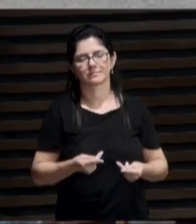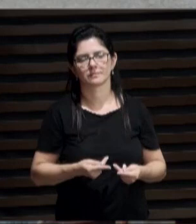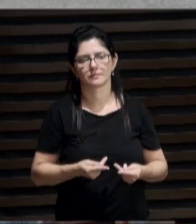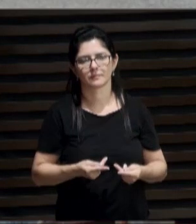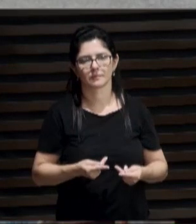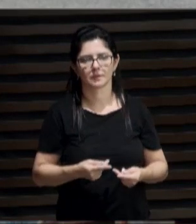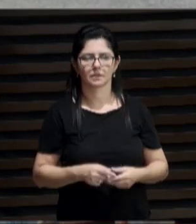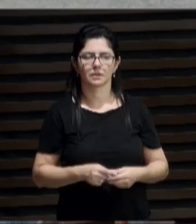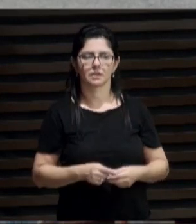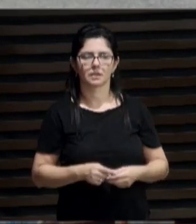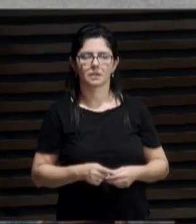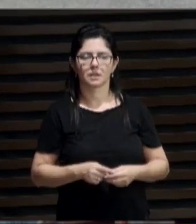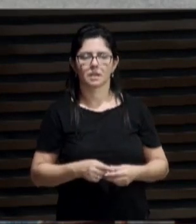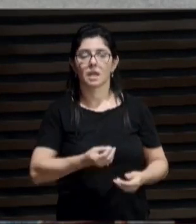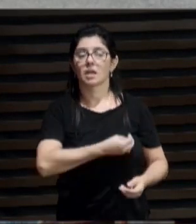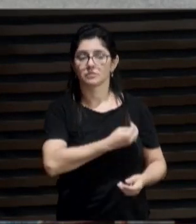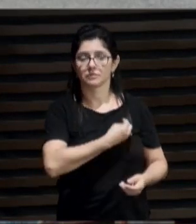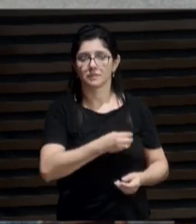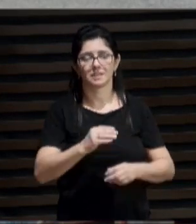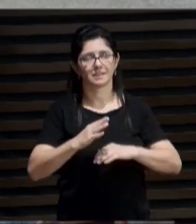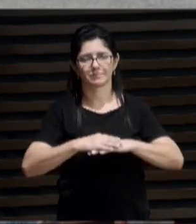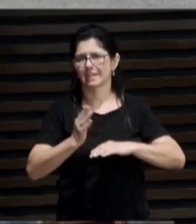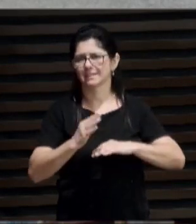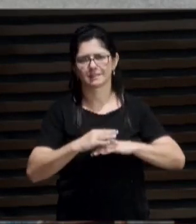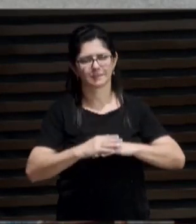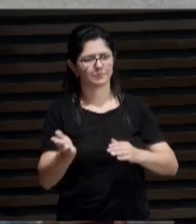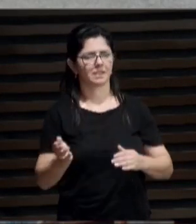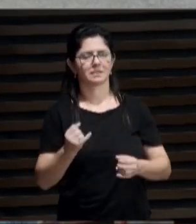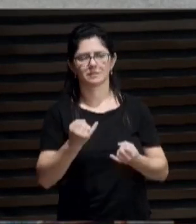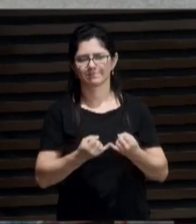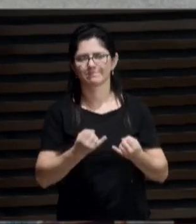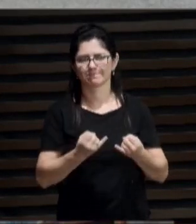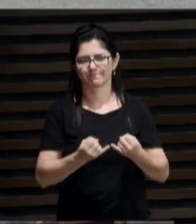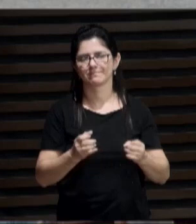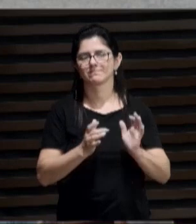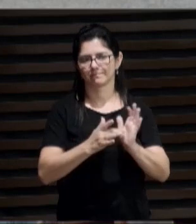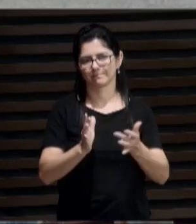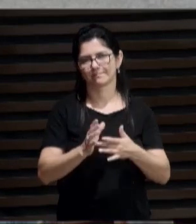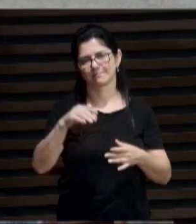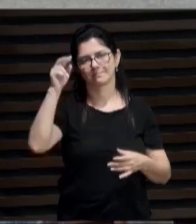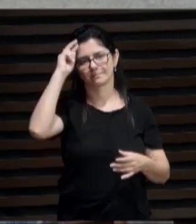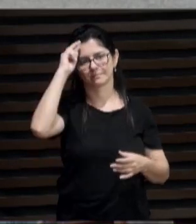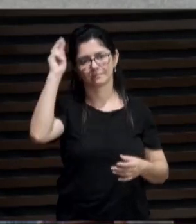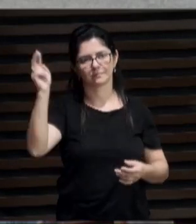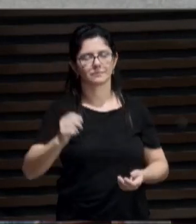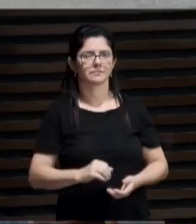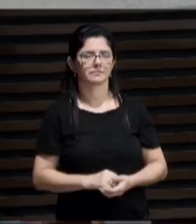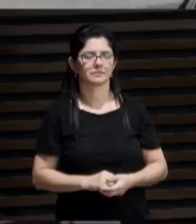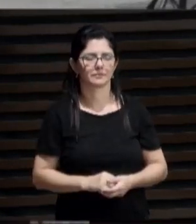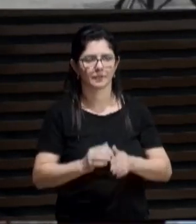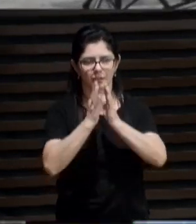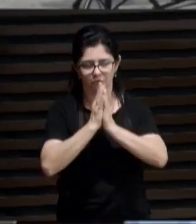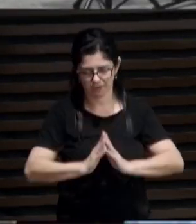cada vez mais parecido com o Senhor Jesus Cristo. Adoração, amados, é muito mais do que